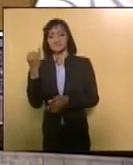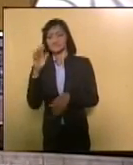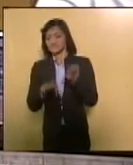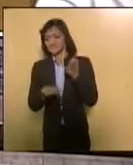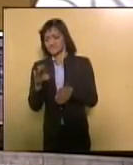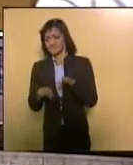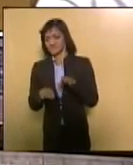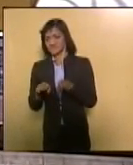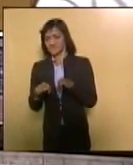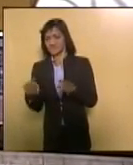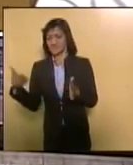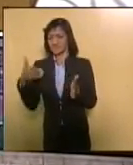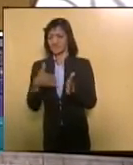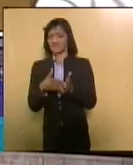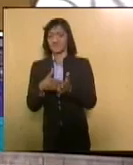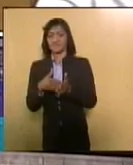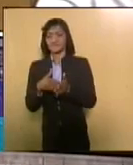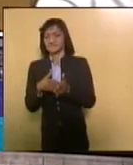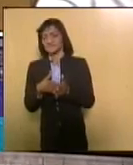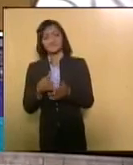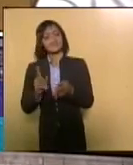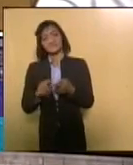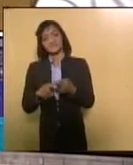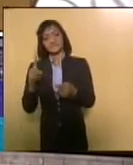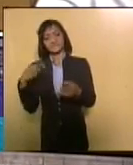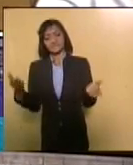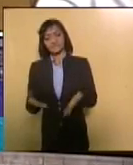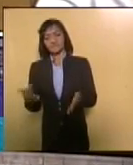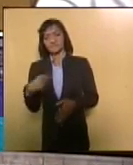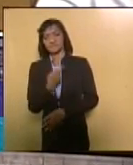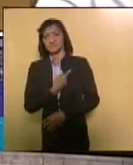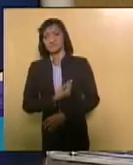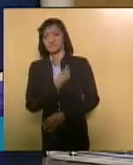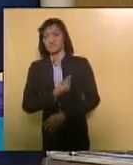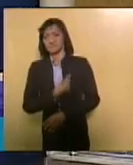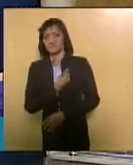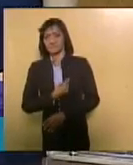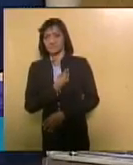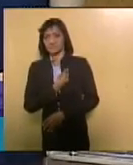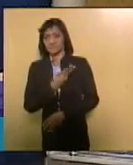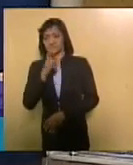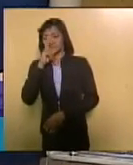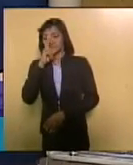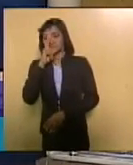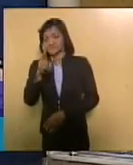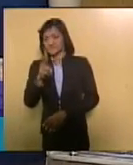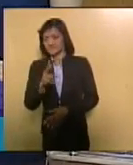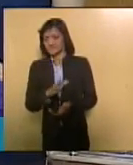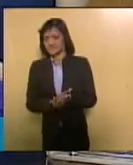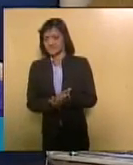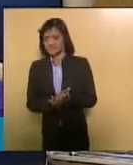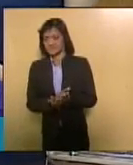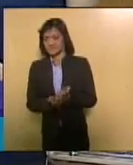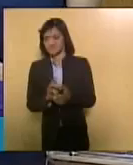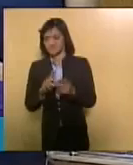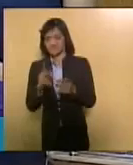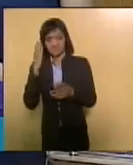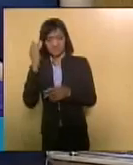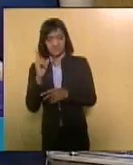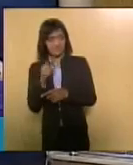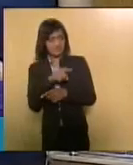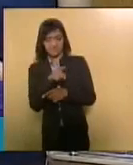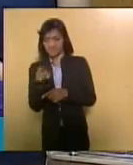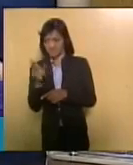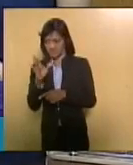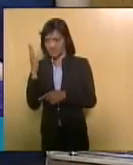útimo bonde para Paris ainda mais que nós estamos vivendo um momento de uma forte transição demográfica não sei se vocês sabem mas